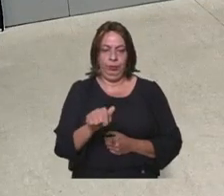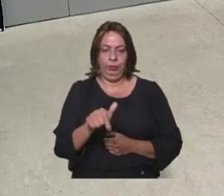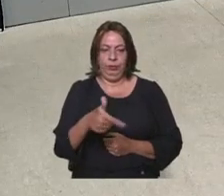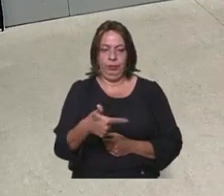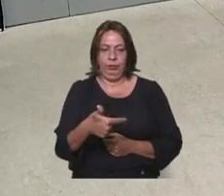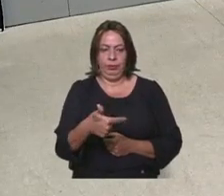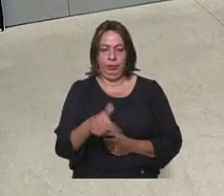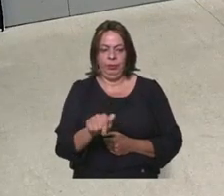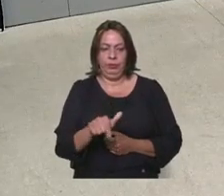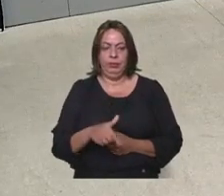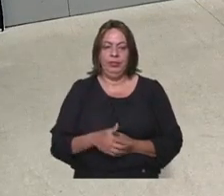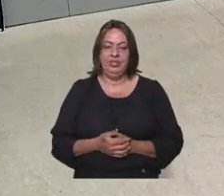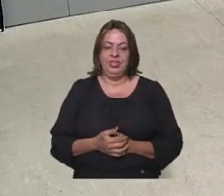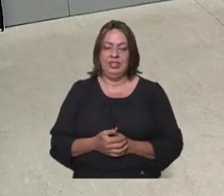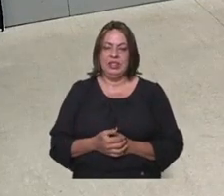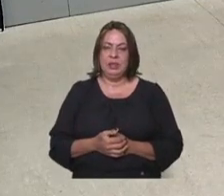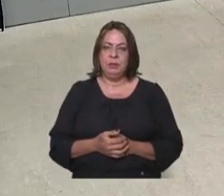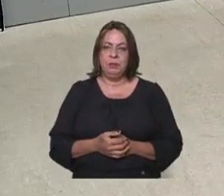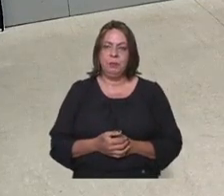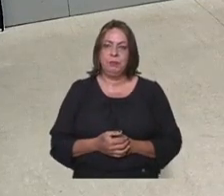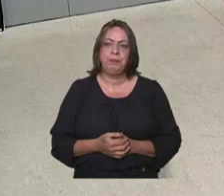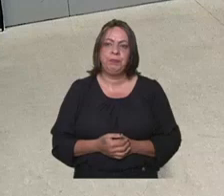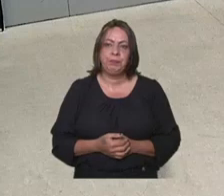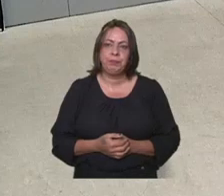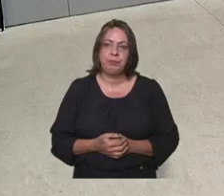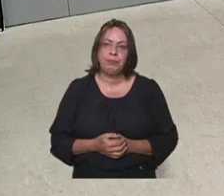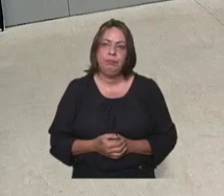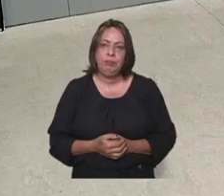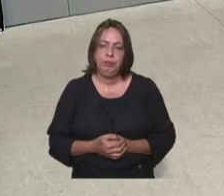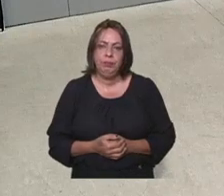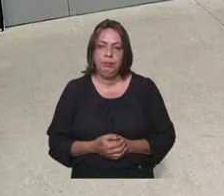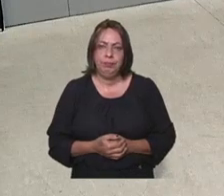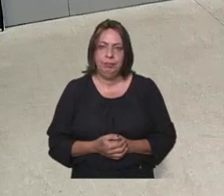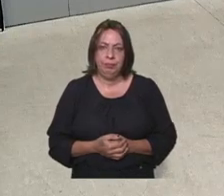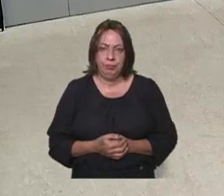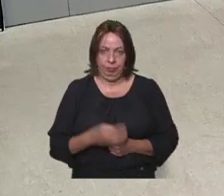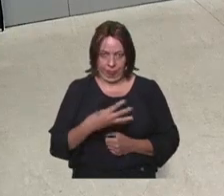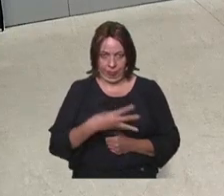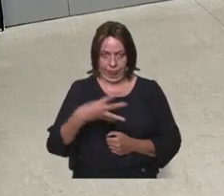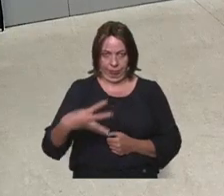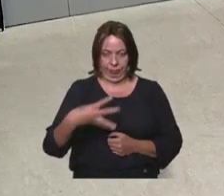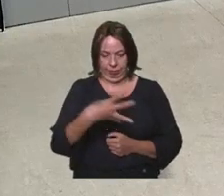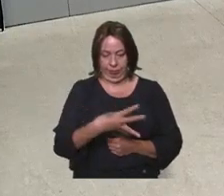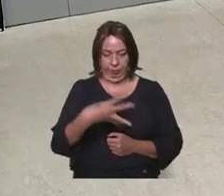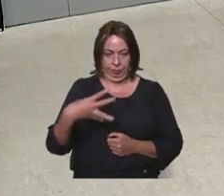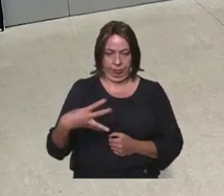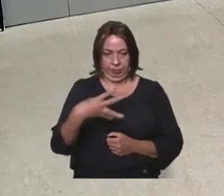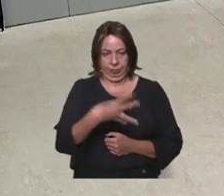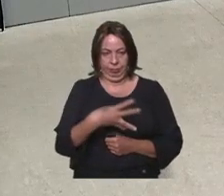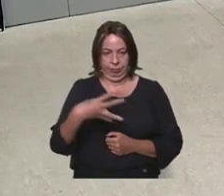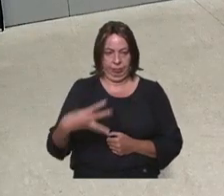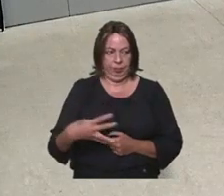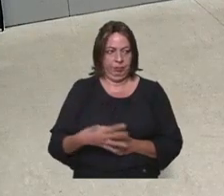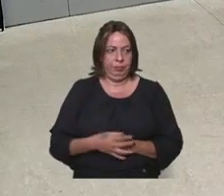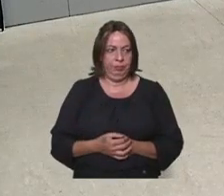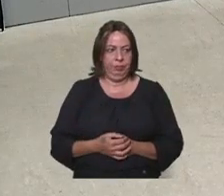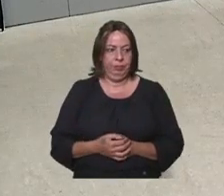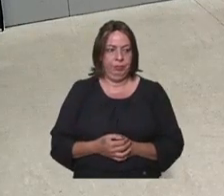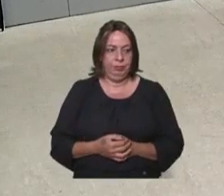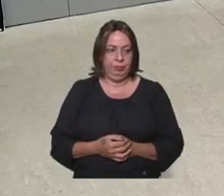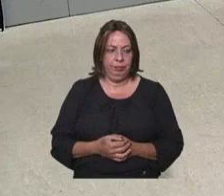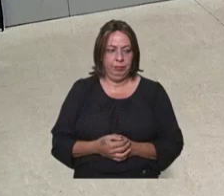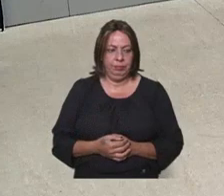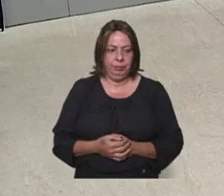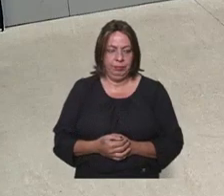17, Beth, 17, Beth, guarda aí, Beth, o 17 subiu, sobe também o 44,